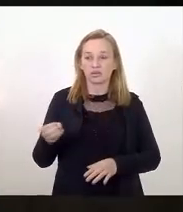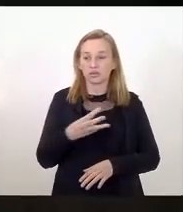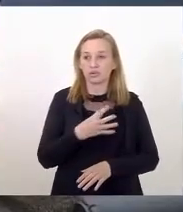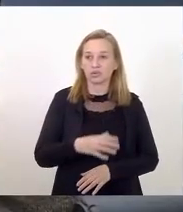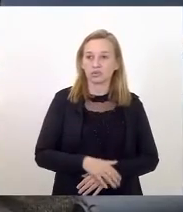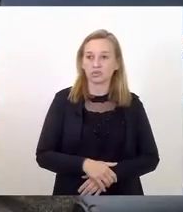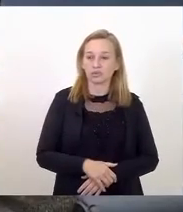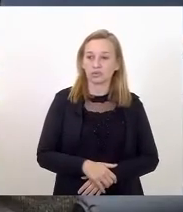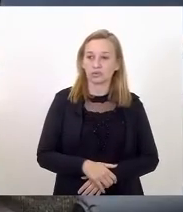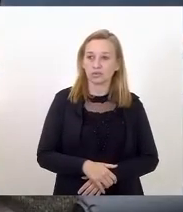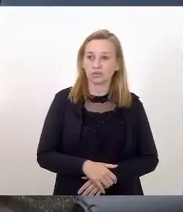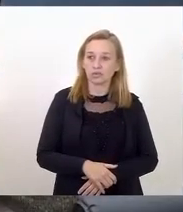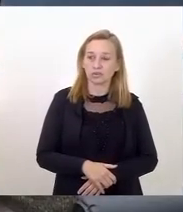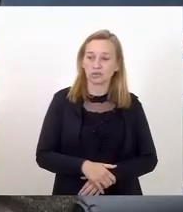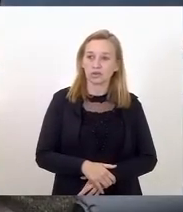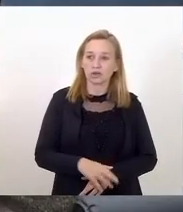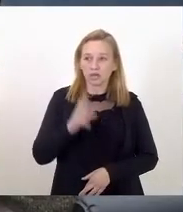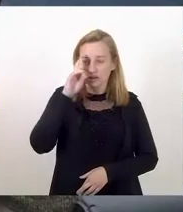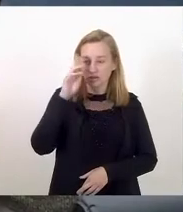Senhor presidente.